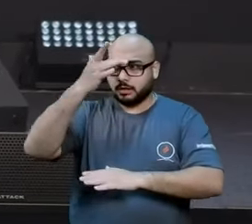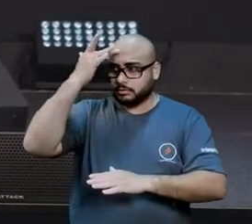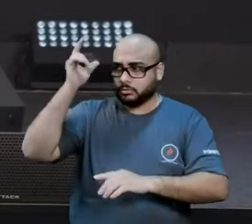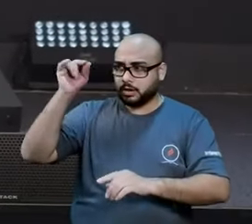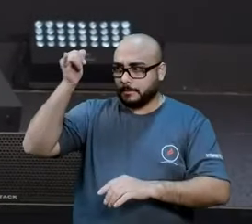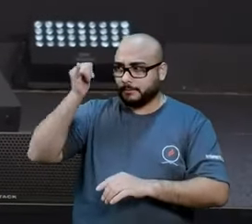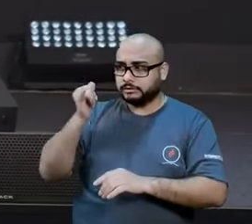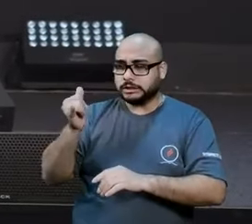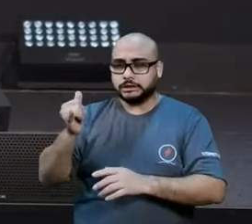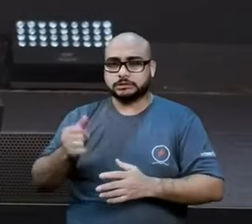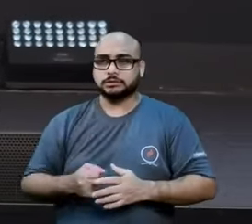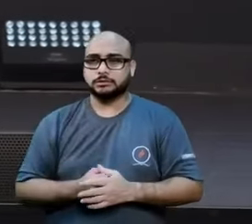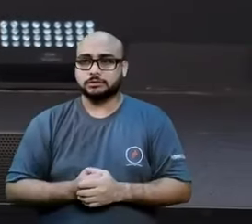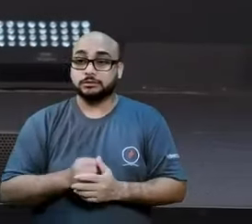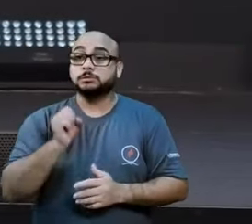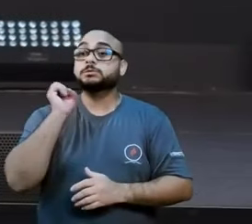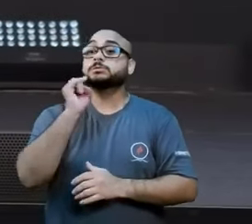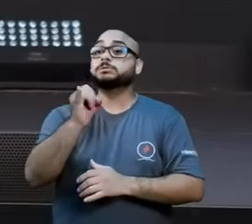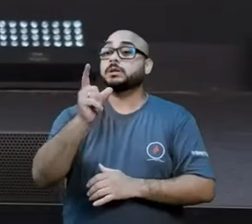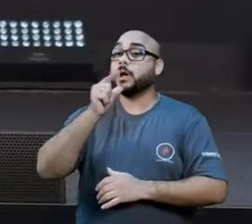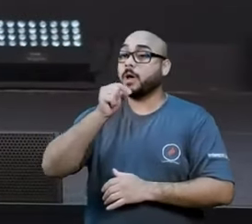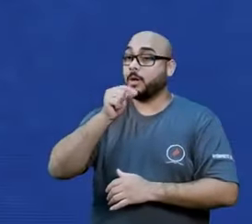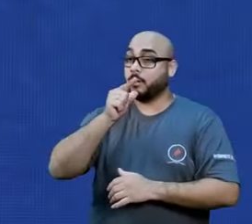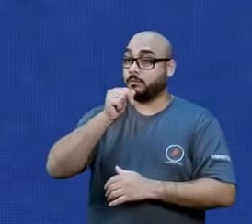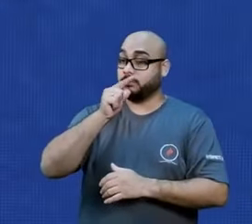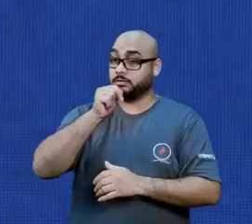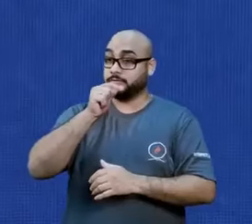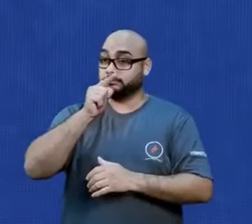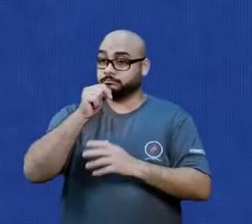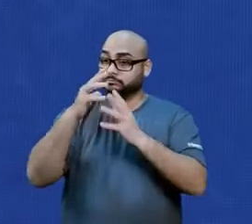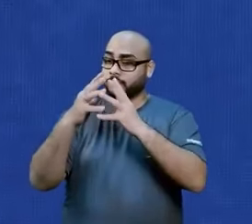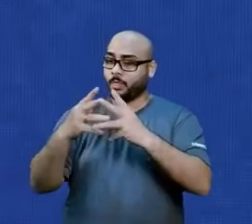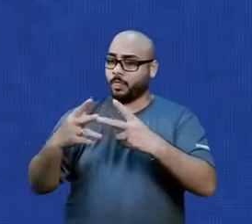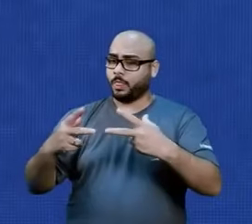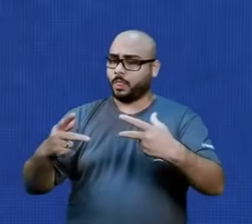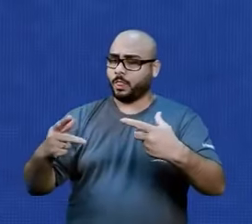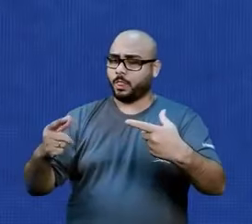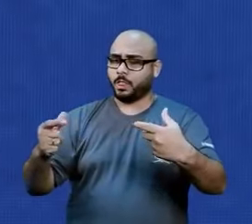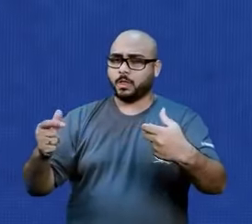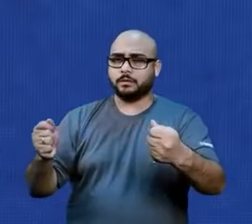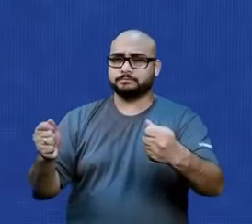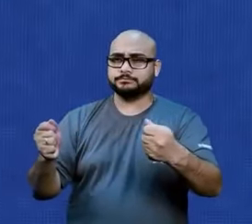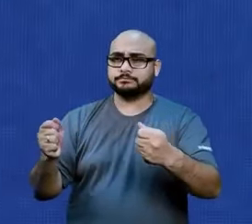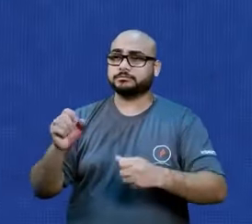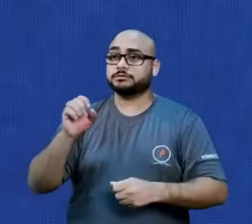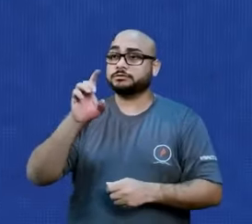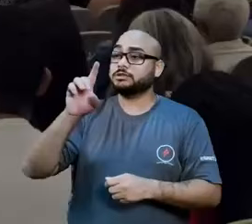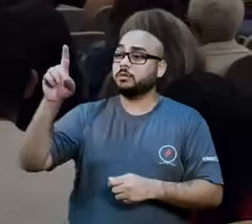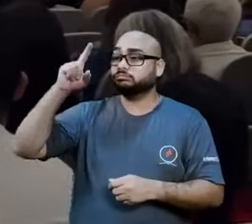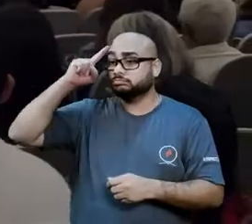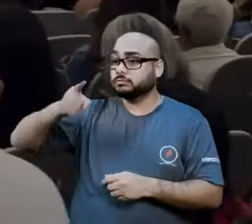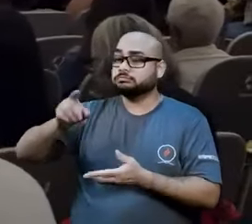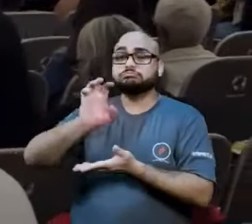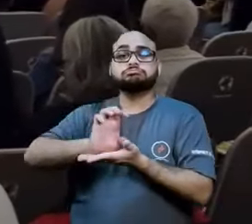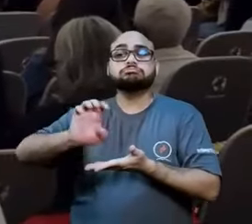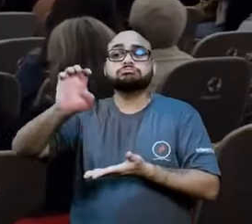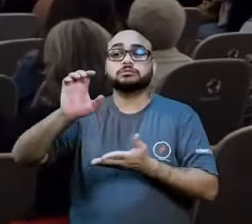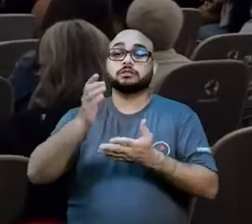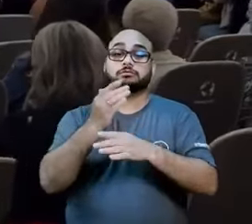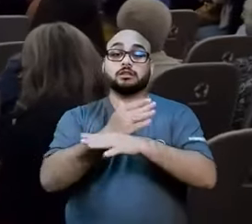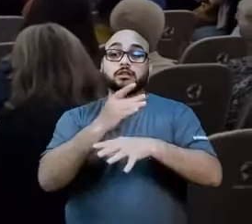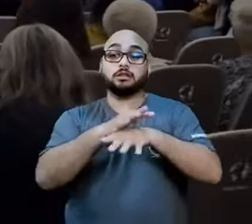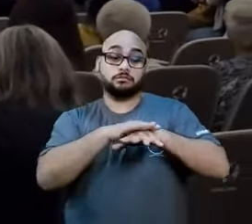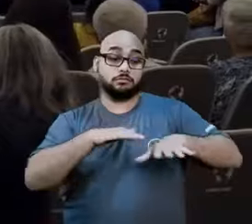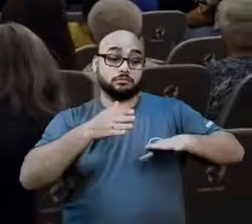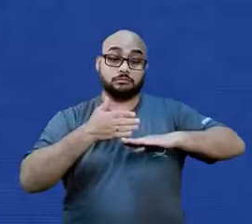água acaba primeiro Reis 19 a partir do Versículo 9 ele manda ele entrar na cidade bem se sou